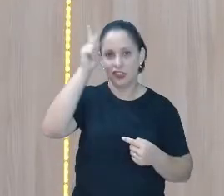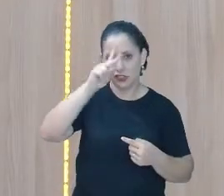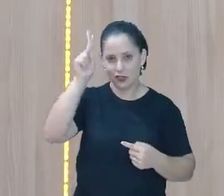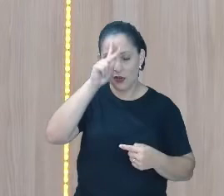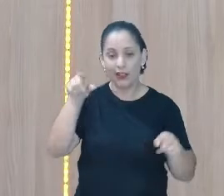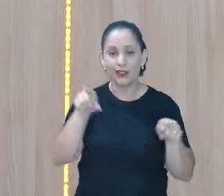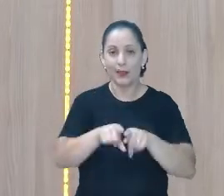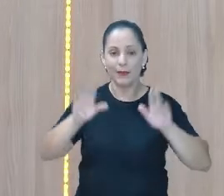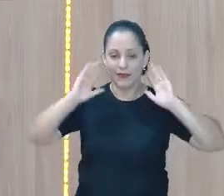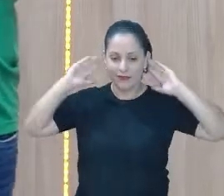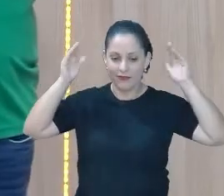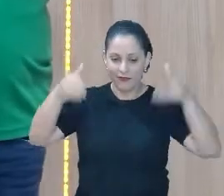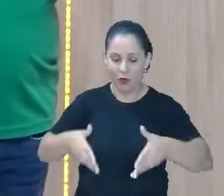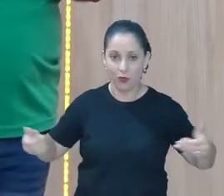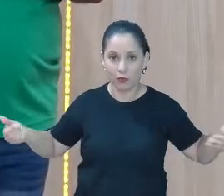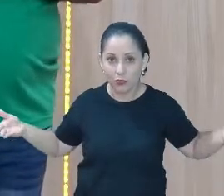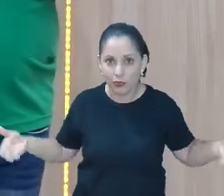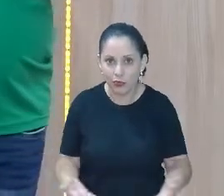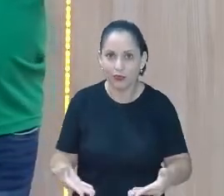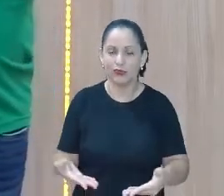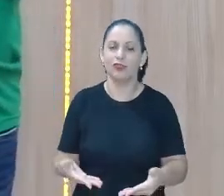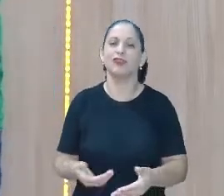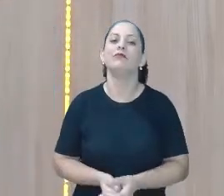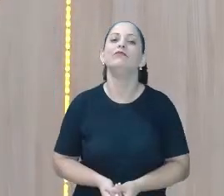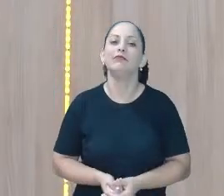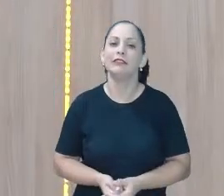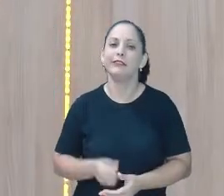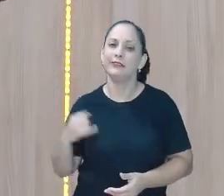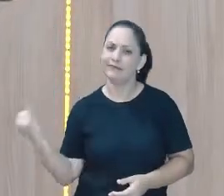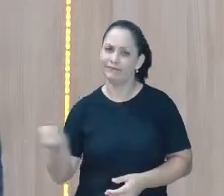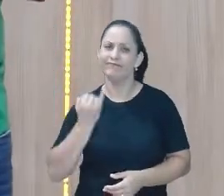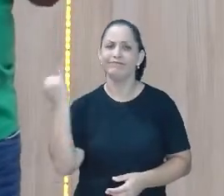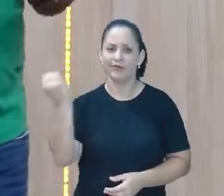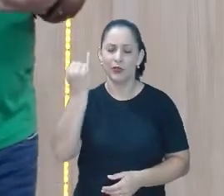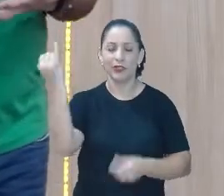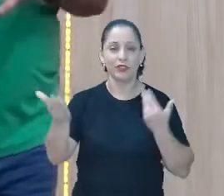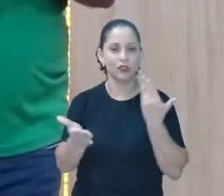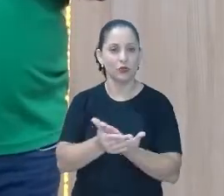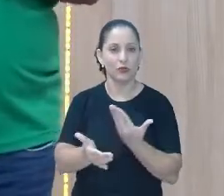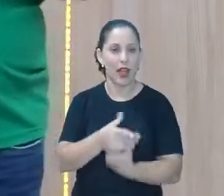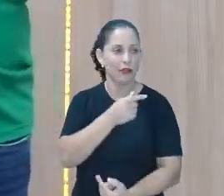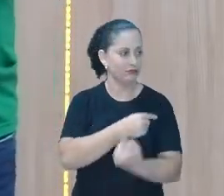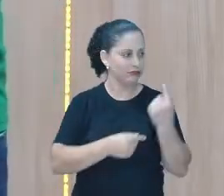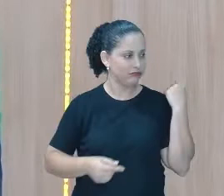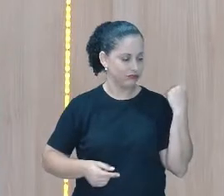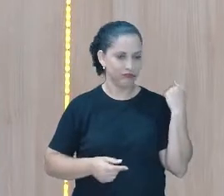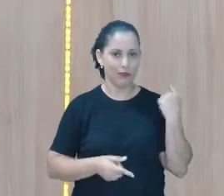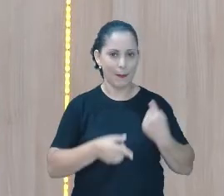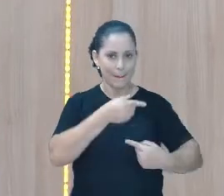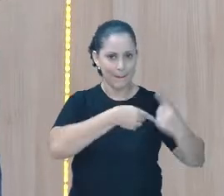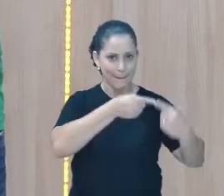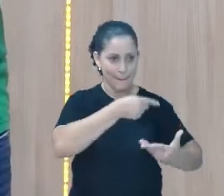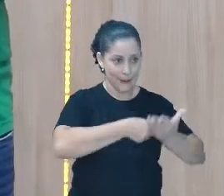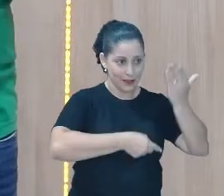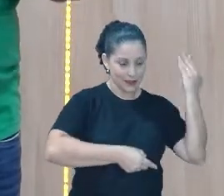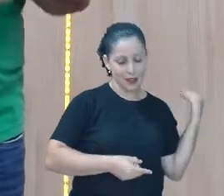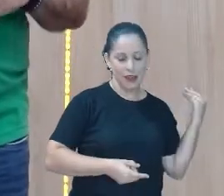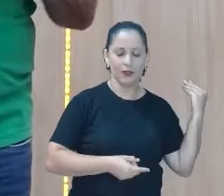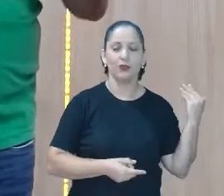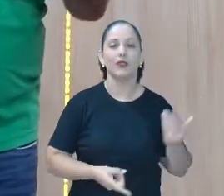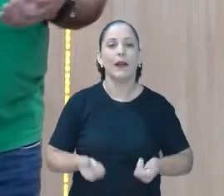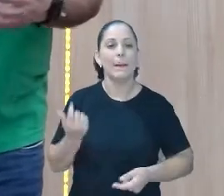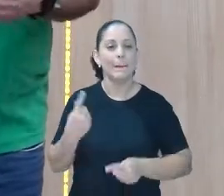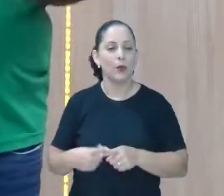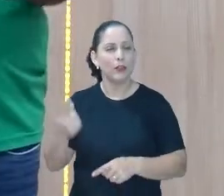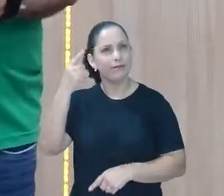com o presente. E a gente pode dizer que é importante a gente estudar o passado, porque estudando o passado e analisando